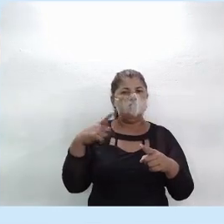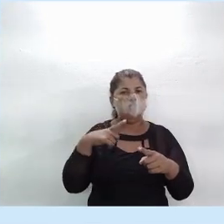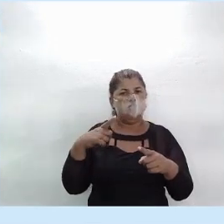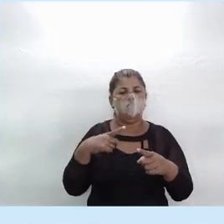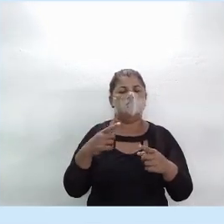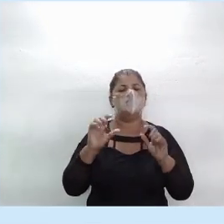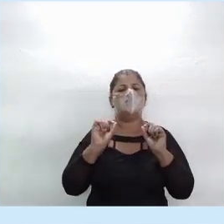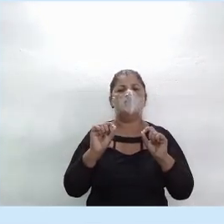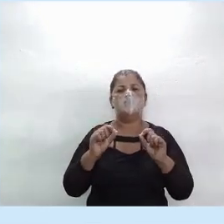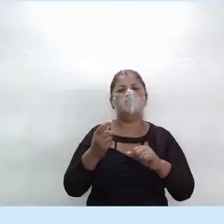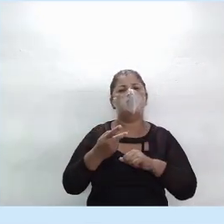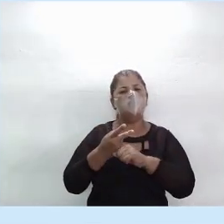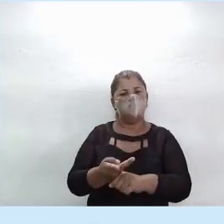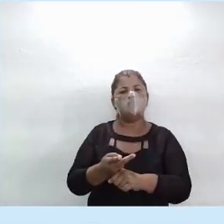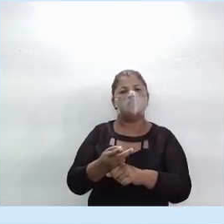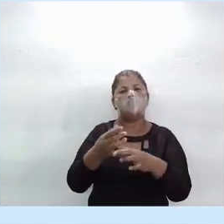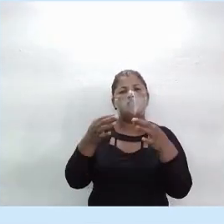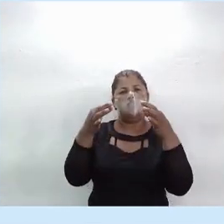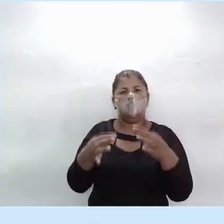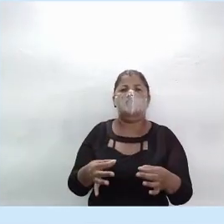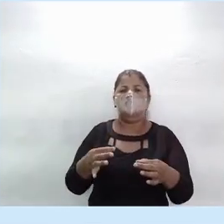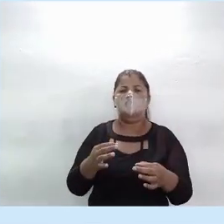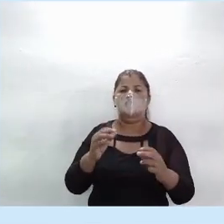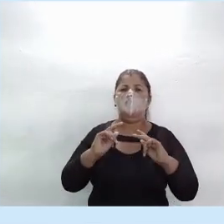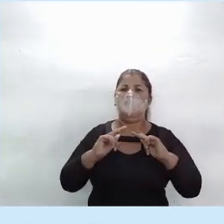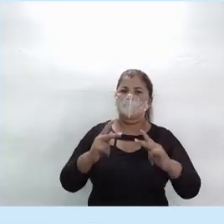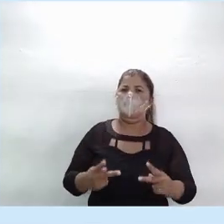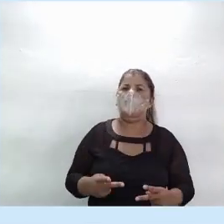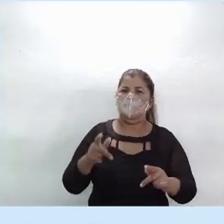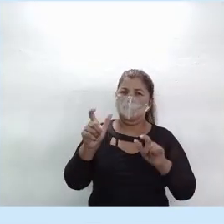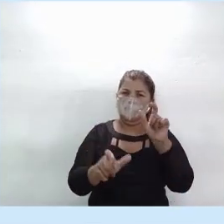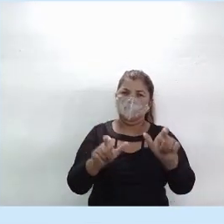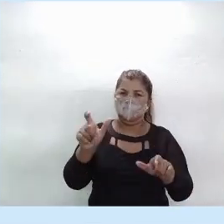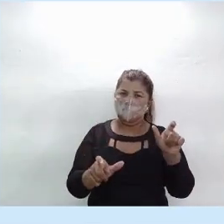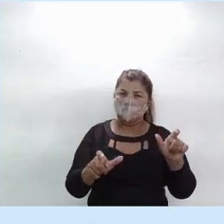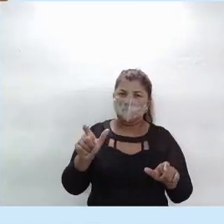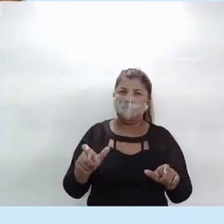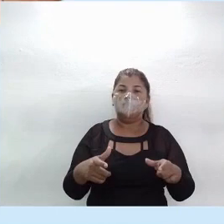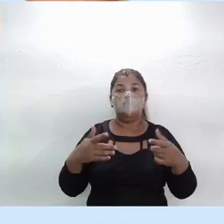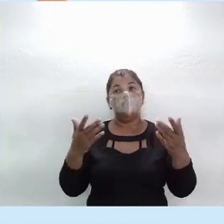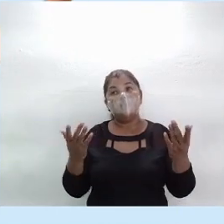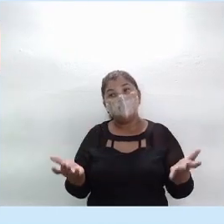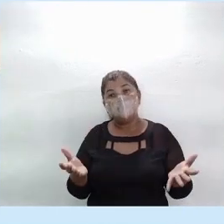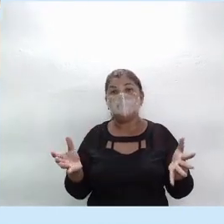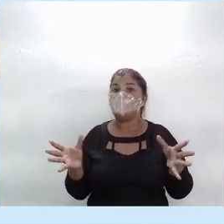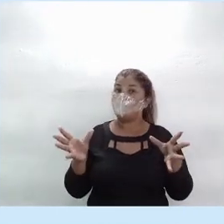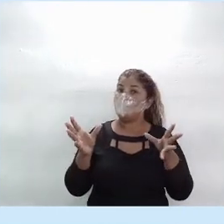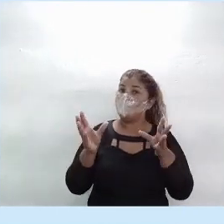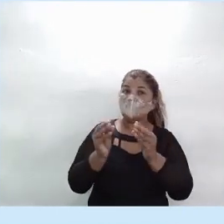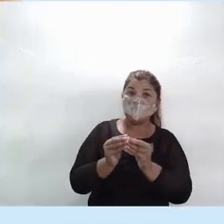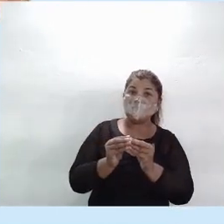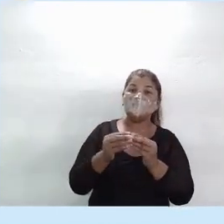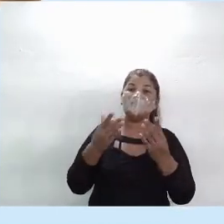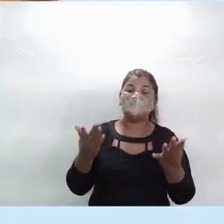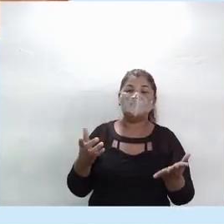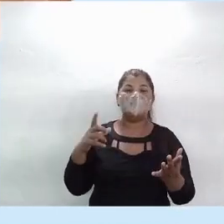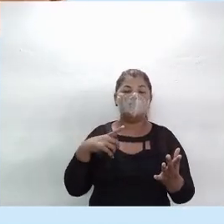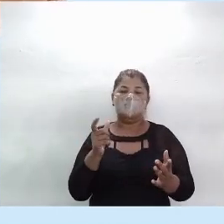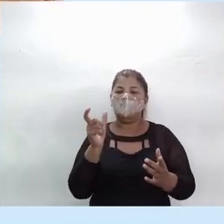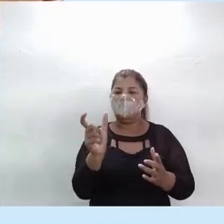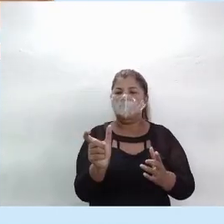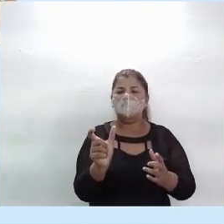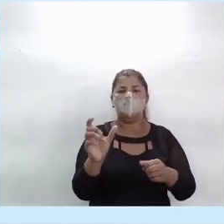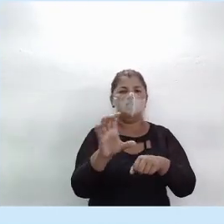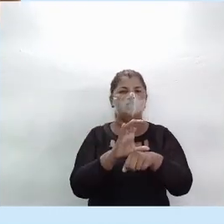pela dignidade humana. Então vejam só, em suma, nós temos as palavras